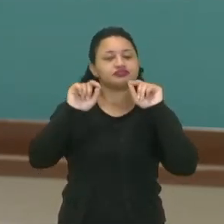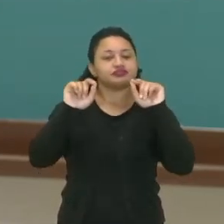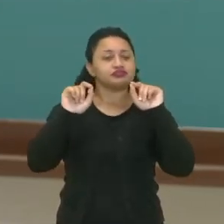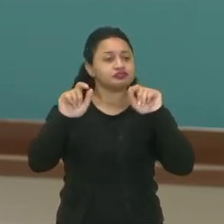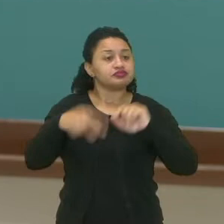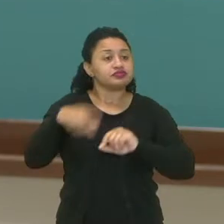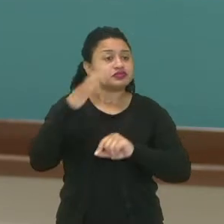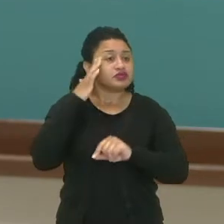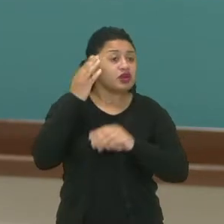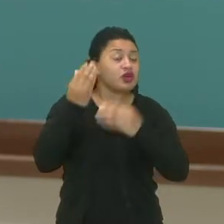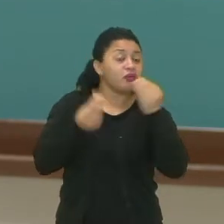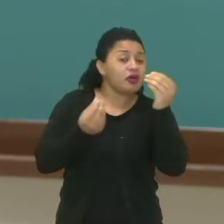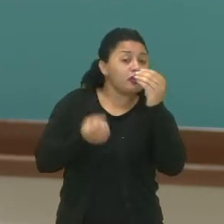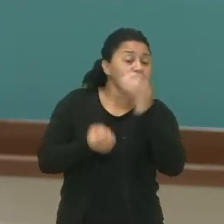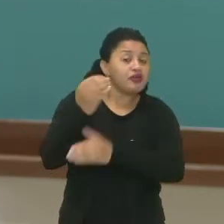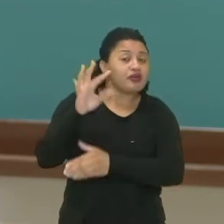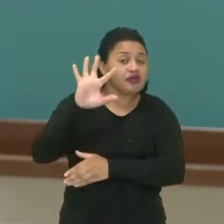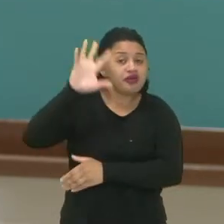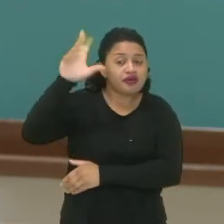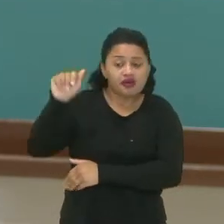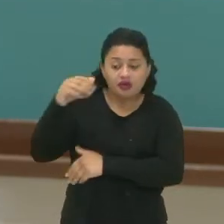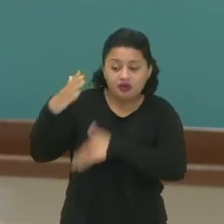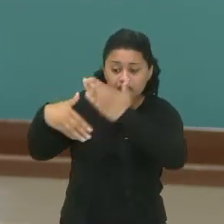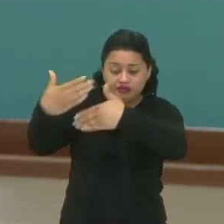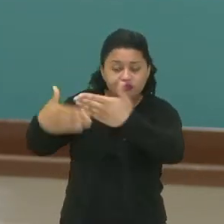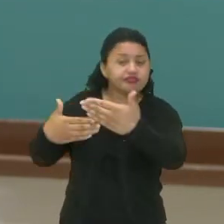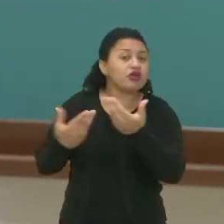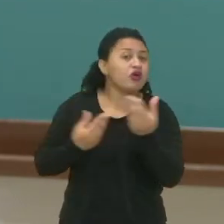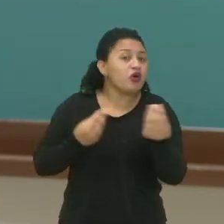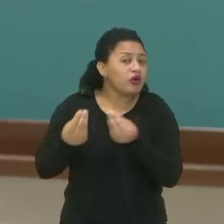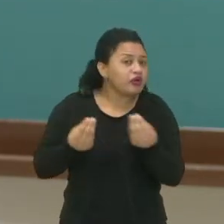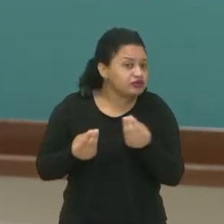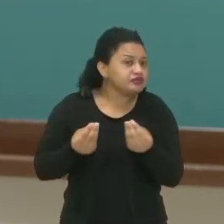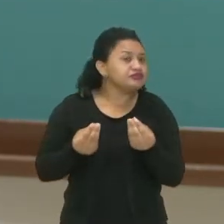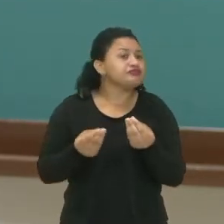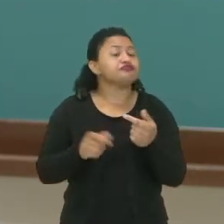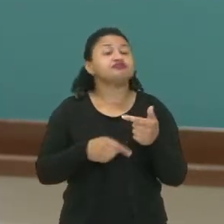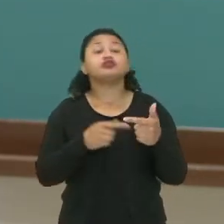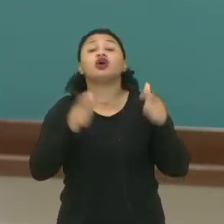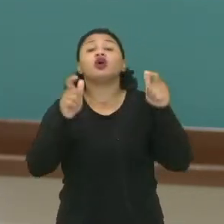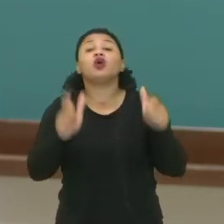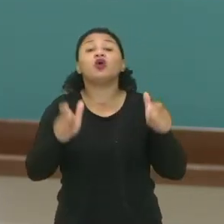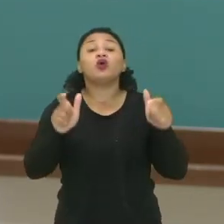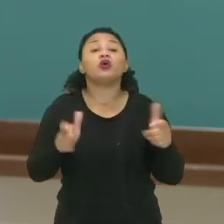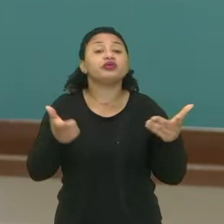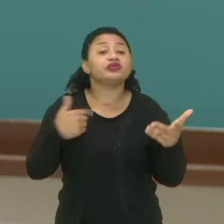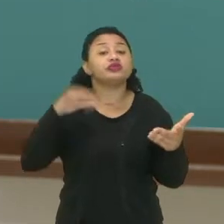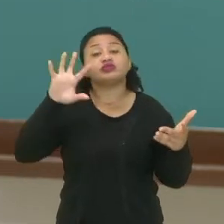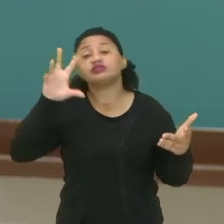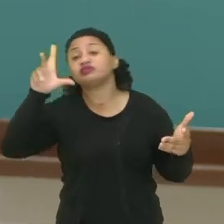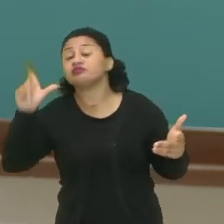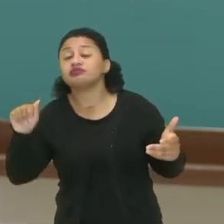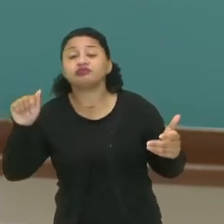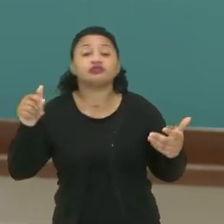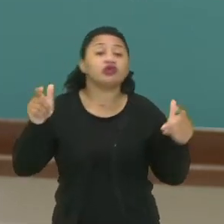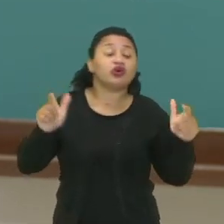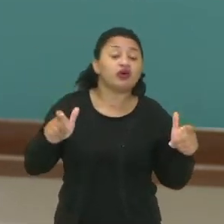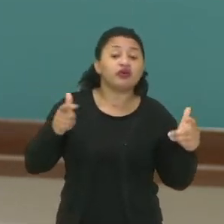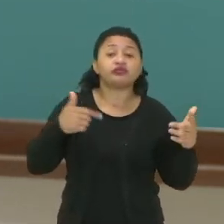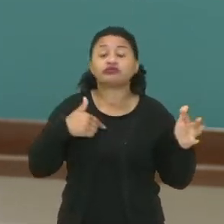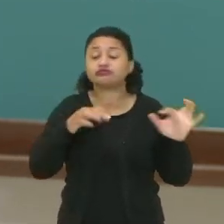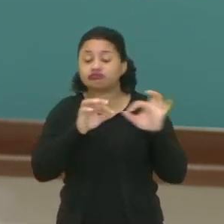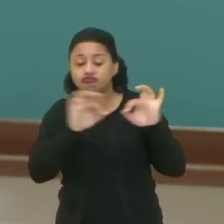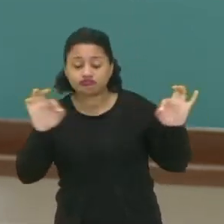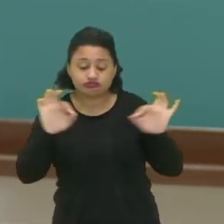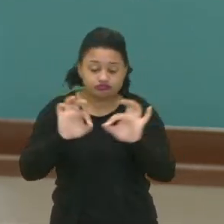a África se formou? Então, qual foi o processo de formação desse continente? Qual é a sua localização, em questão de latitudes, longitudes,